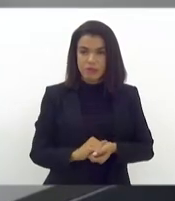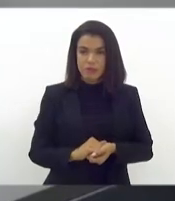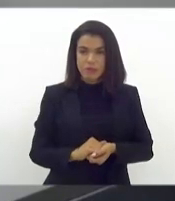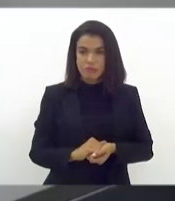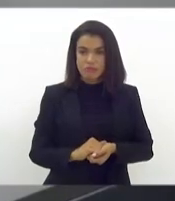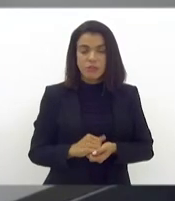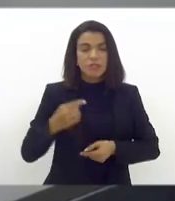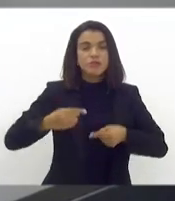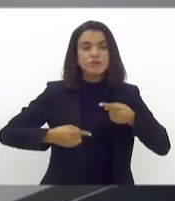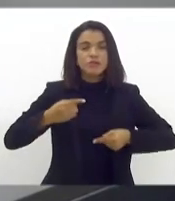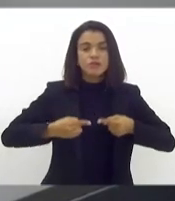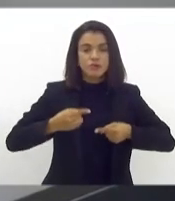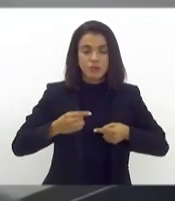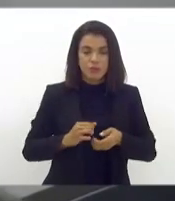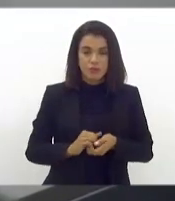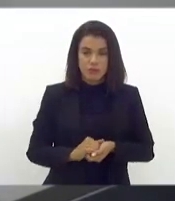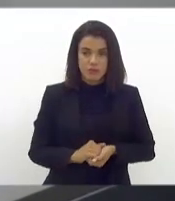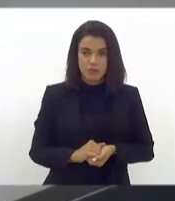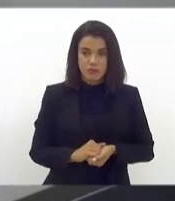Então, em discussão.